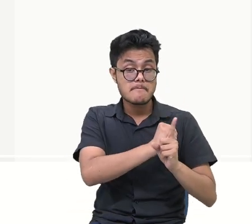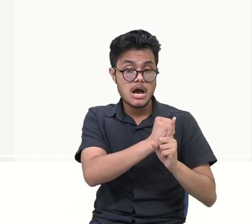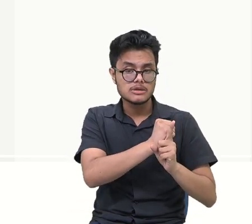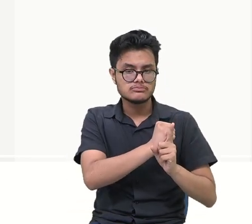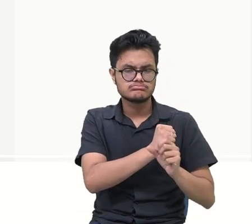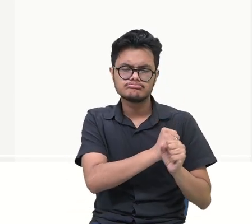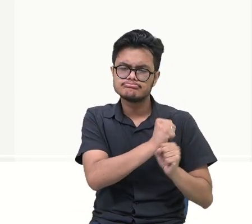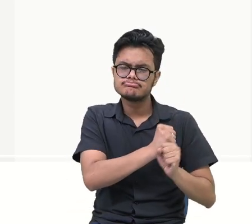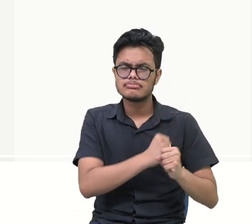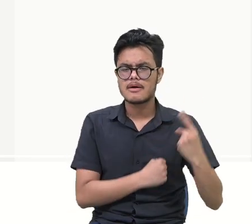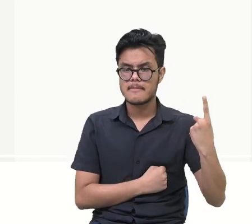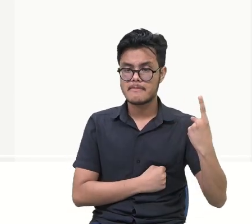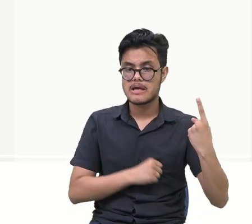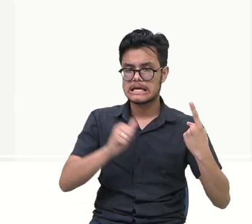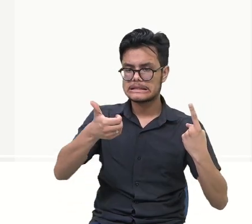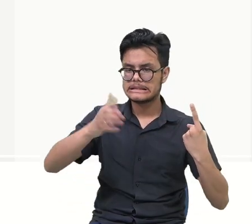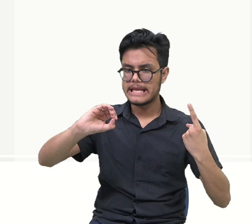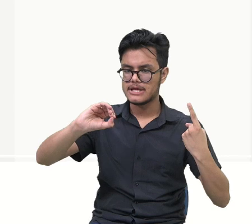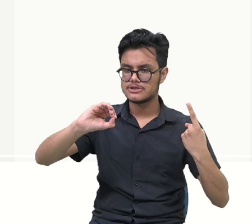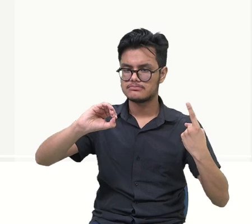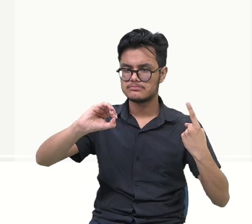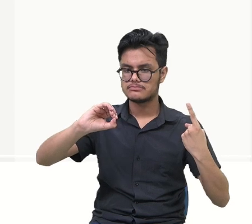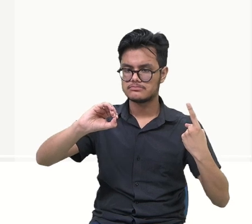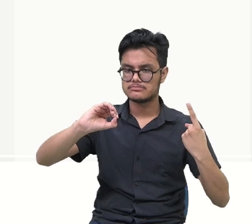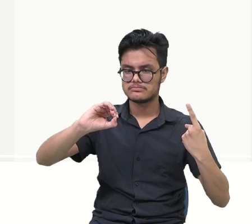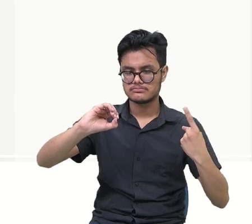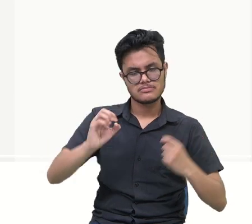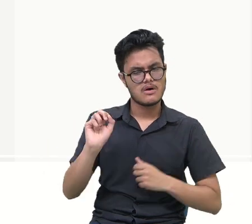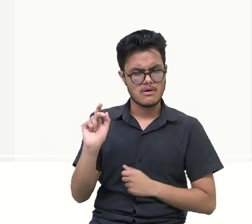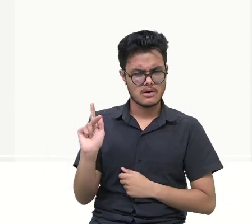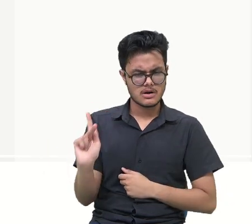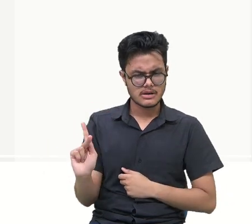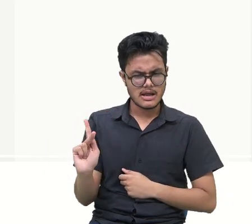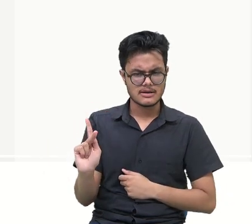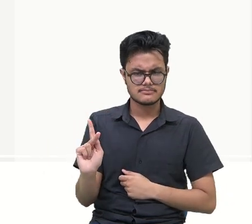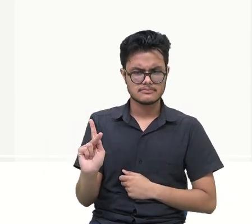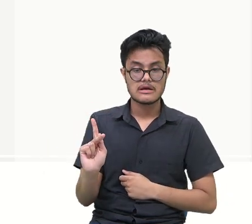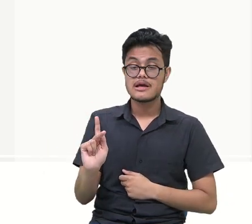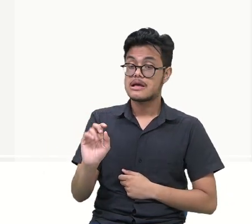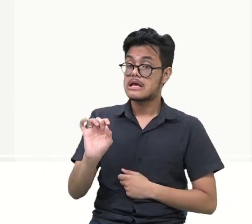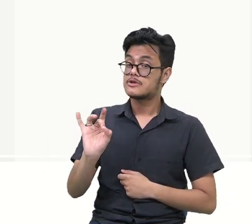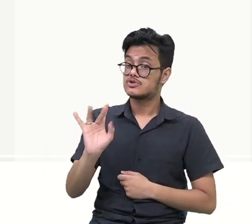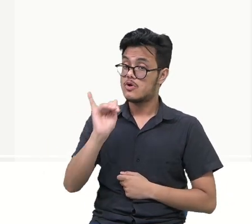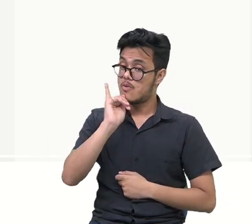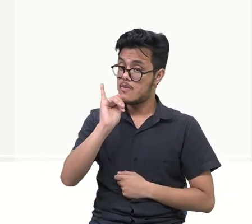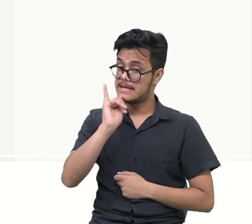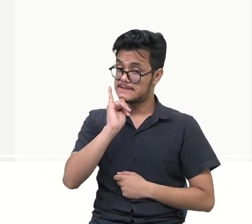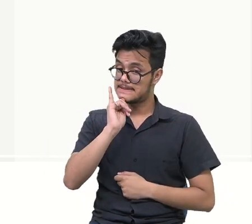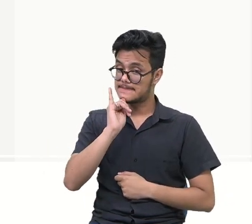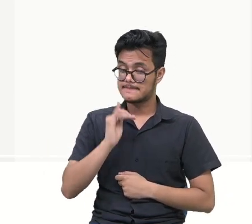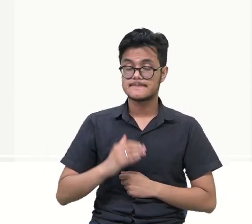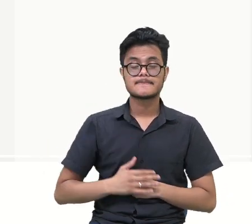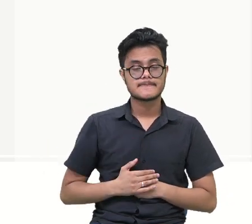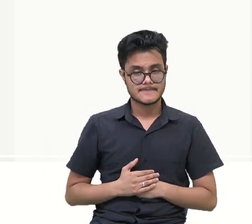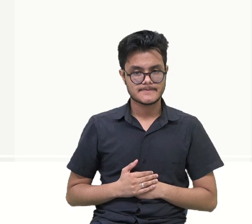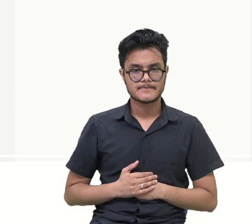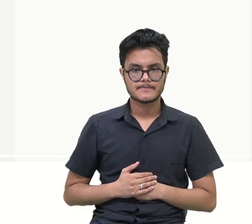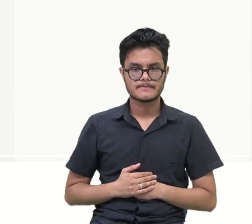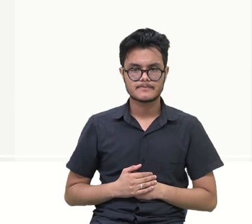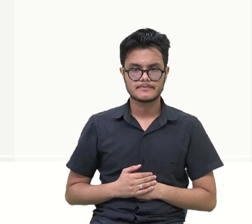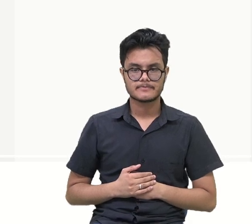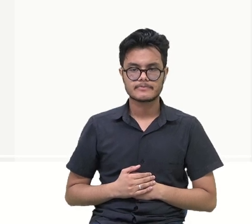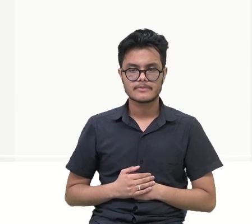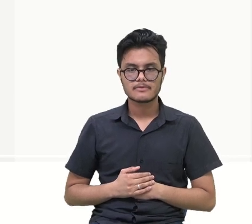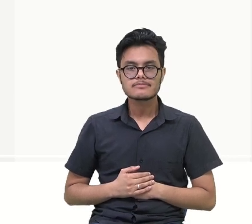ela fabricou 10 unidades, tá? Só para a gente entender melhor. 10 unidades não tem nada a ver